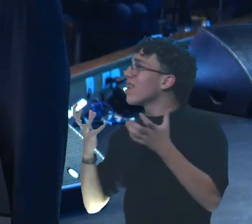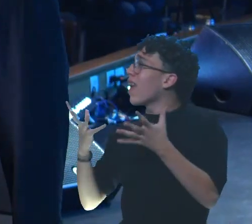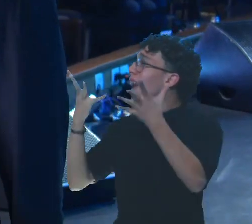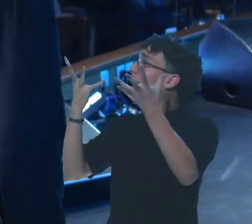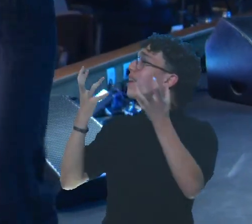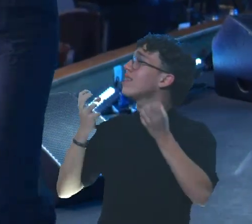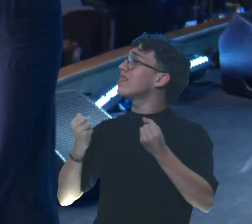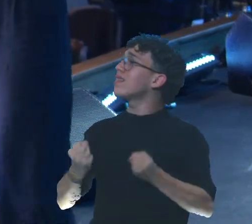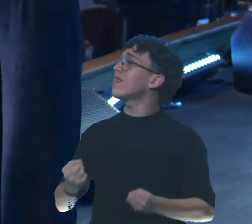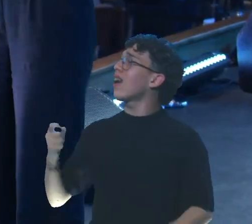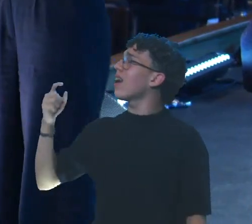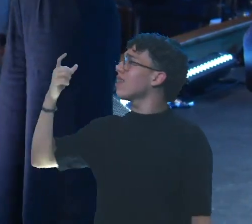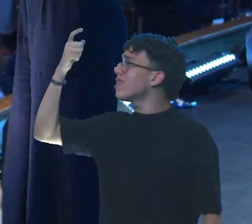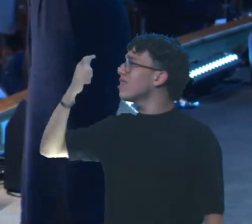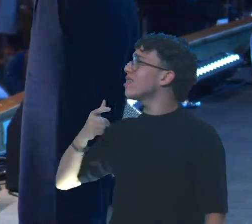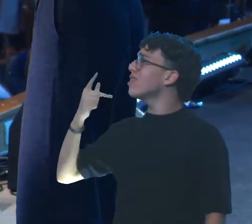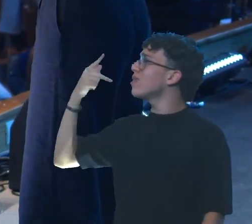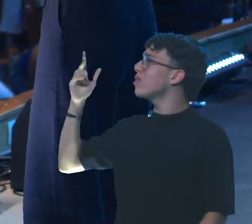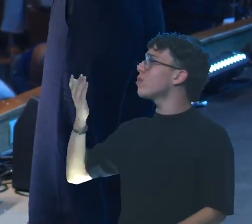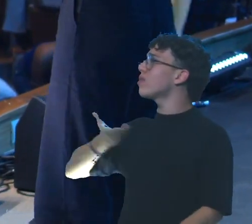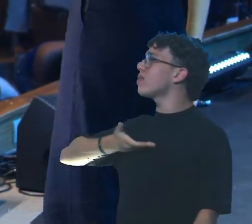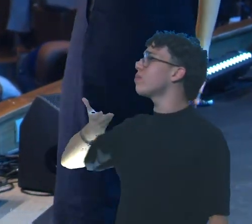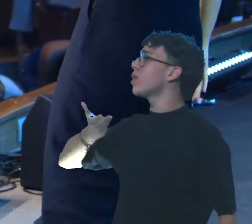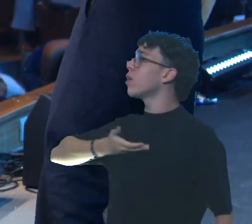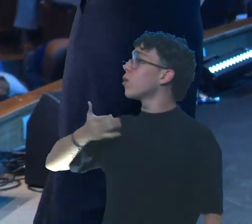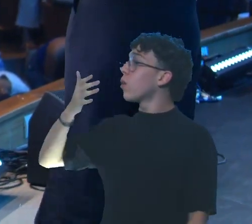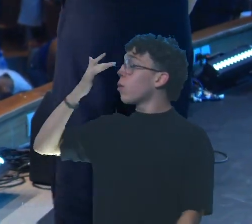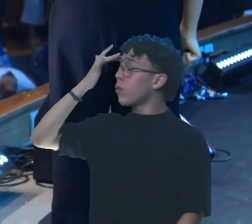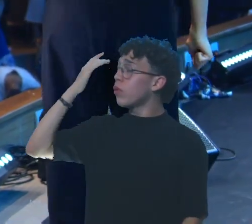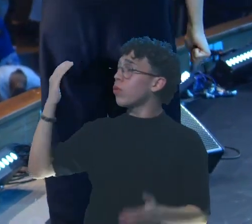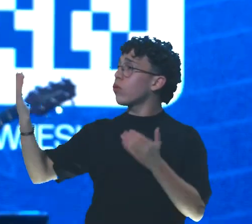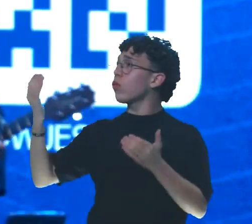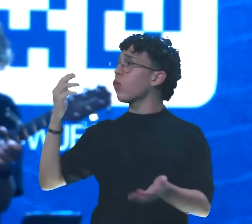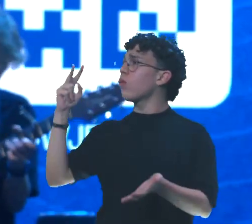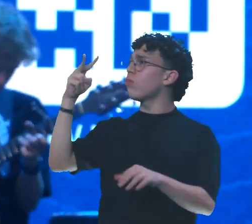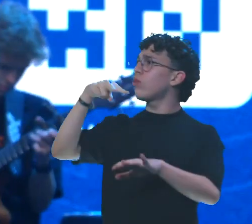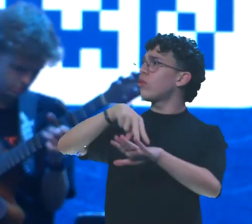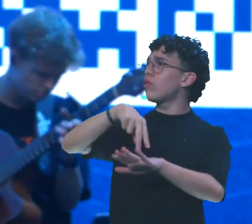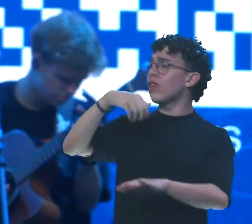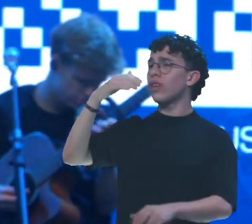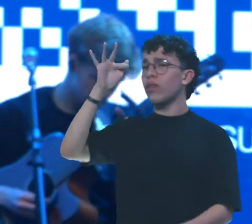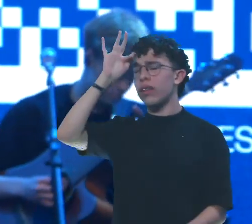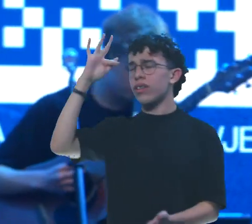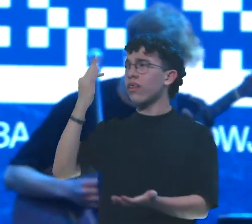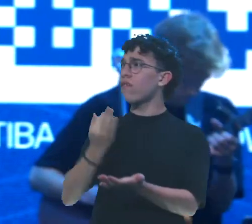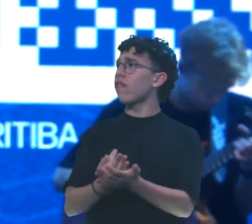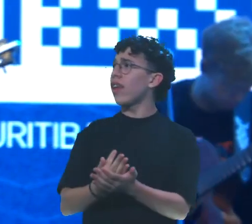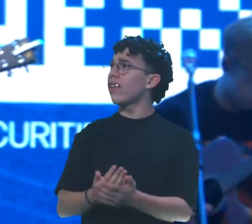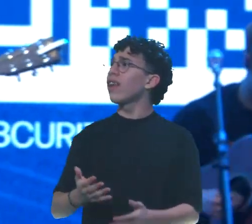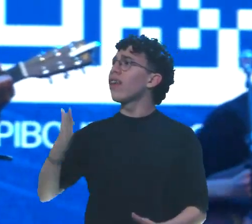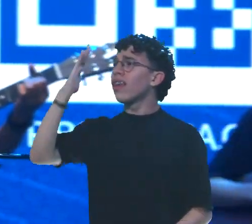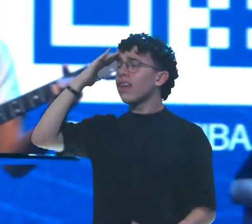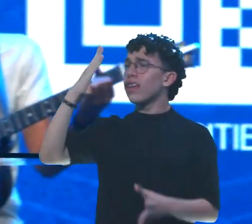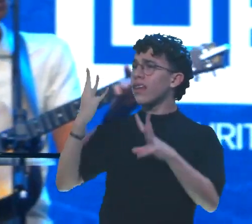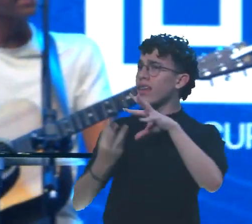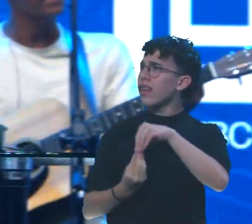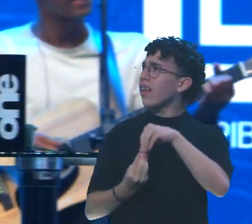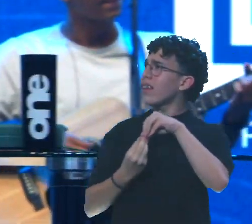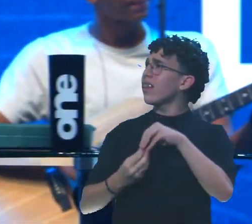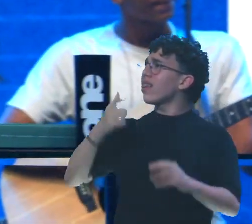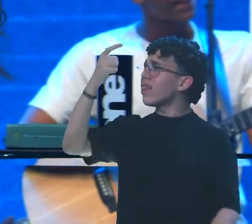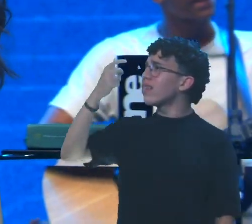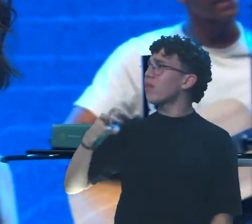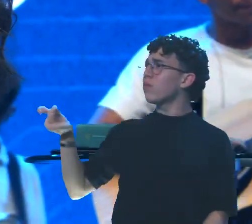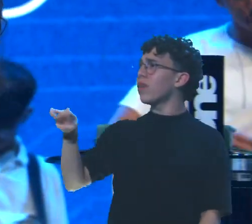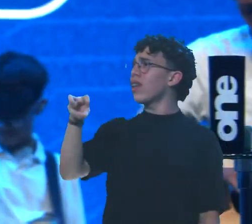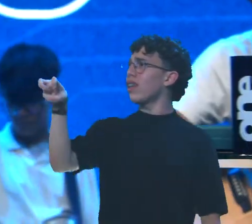teus amigos, Deus. Aqueles que, assim como os heróis da fé, Deus, entendem que são peregrinos e que estão vivendo por